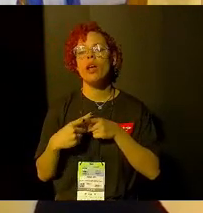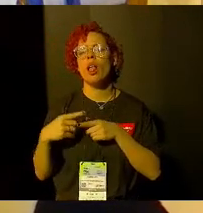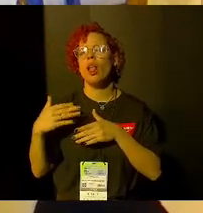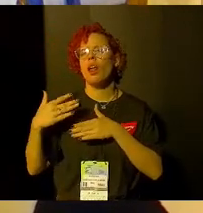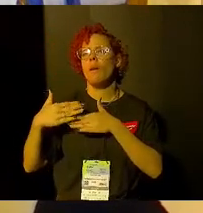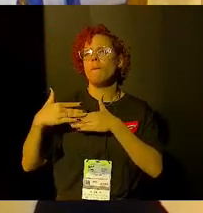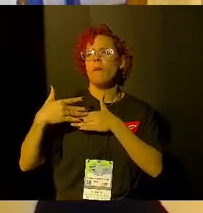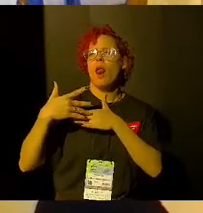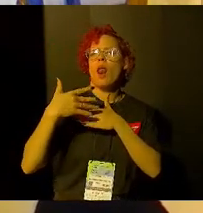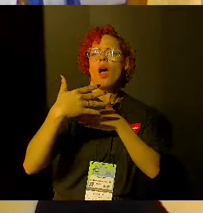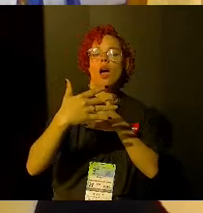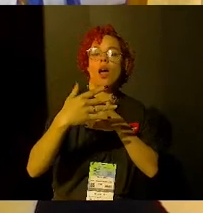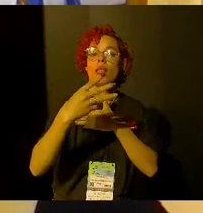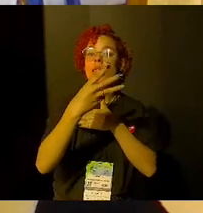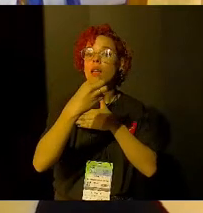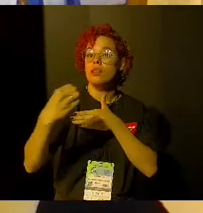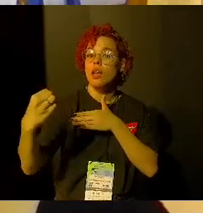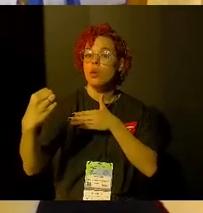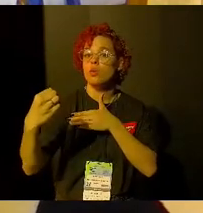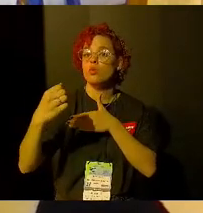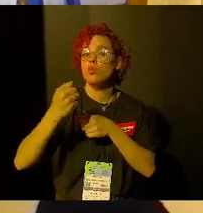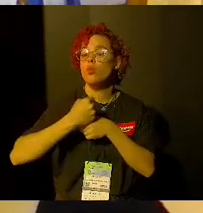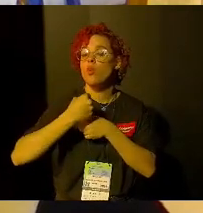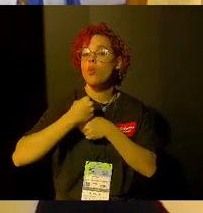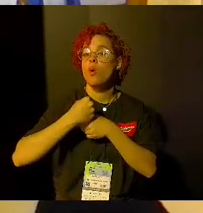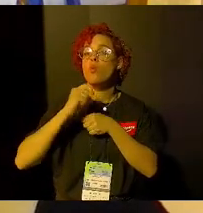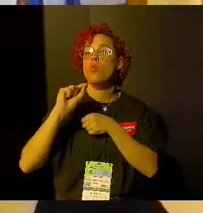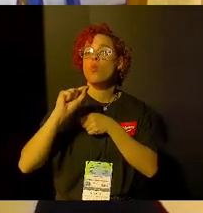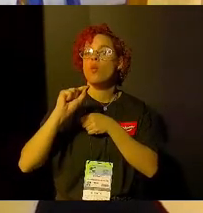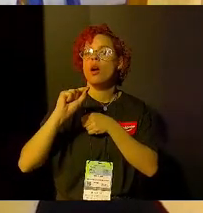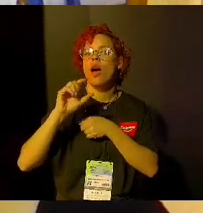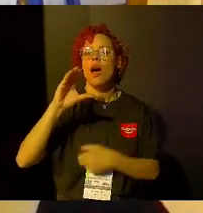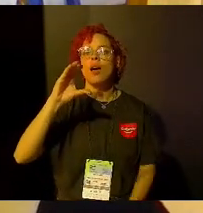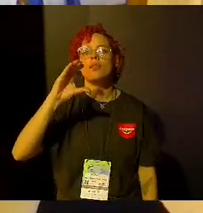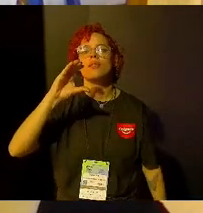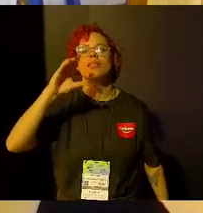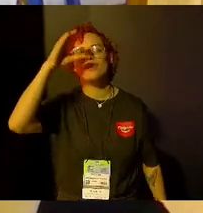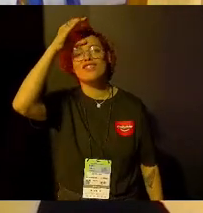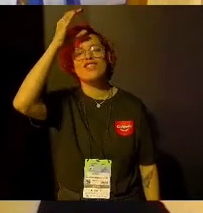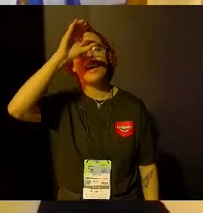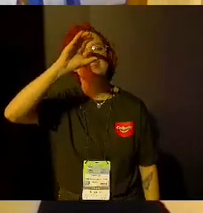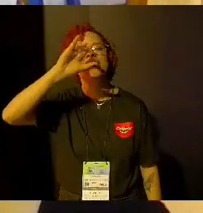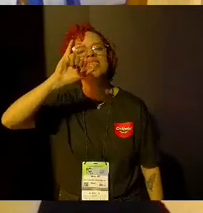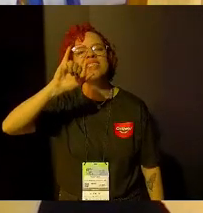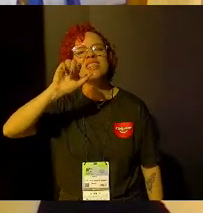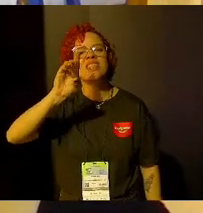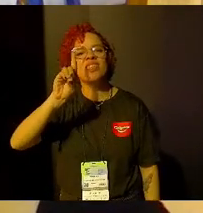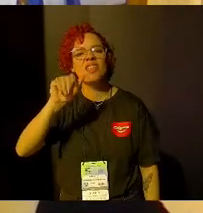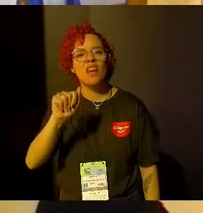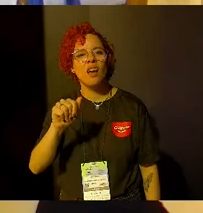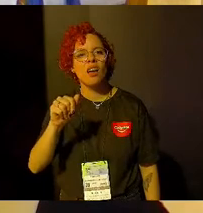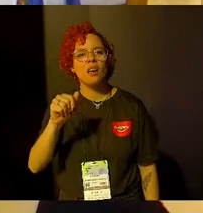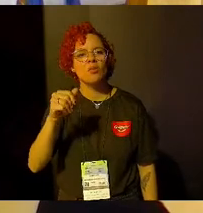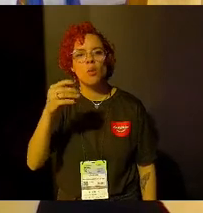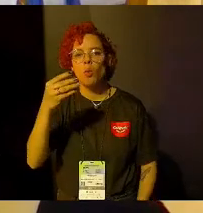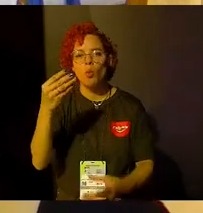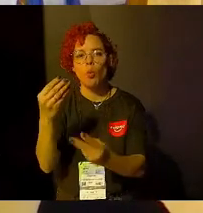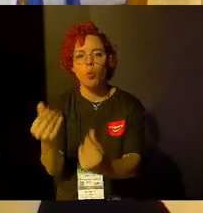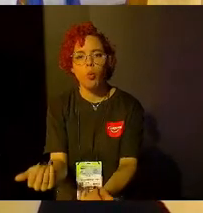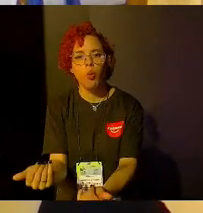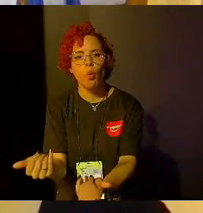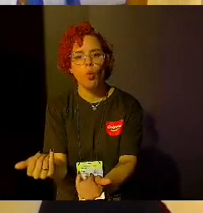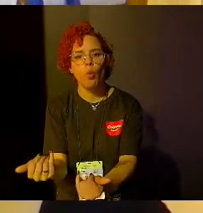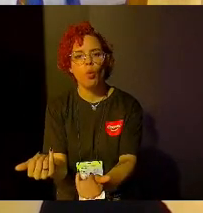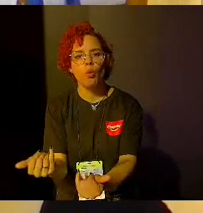300 anos tinha sido desaparece aí você não sabe nem Qual é a